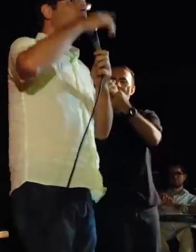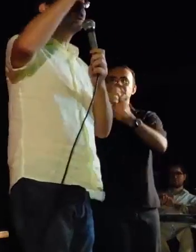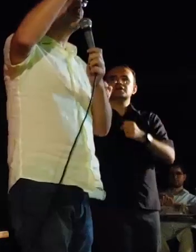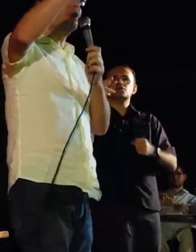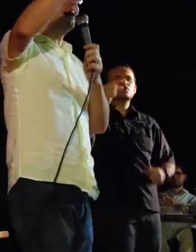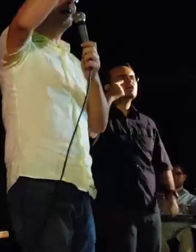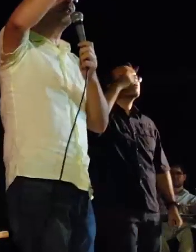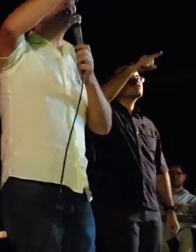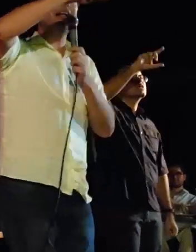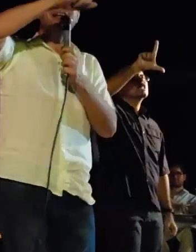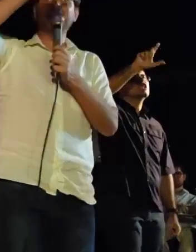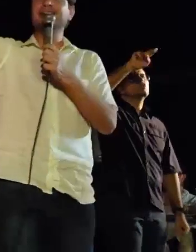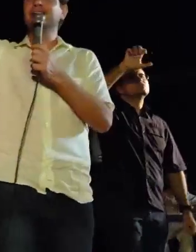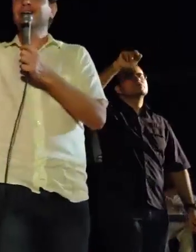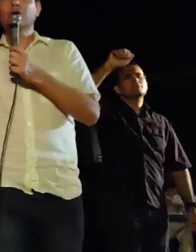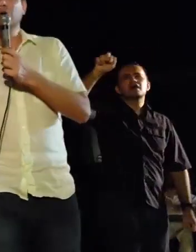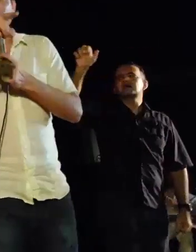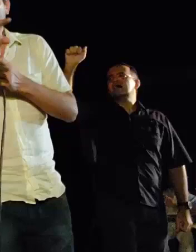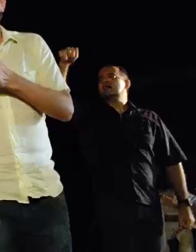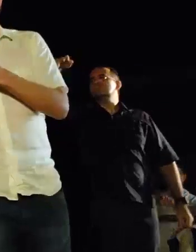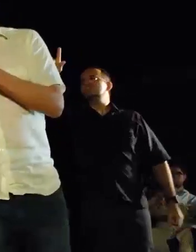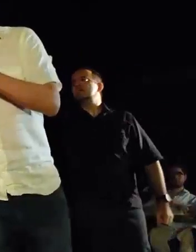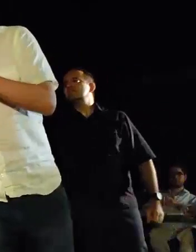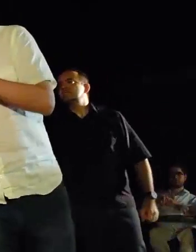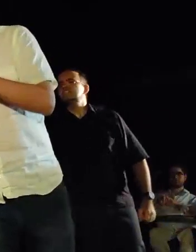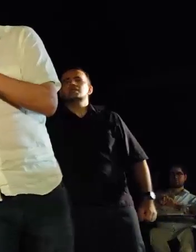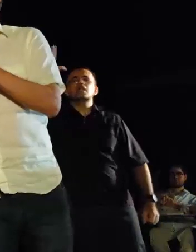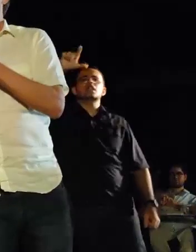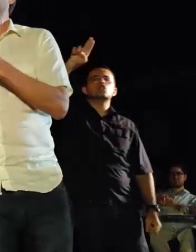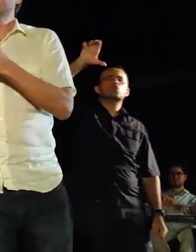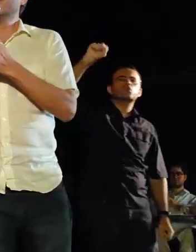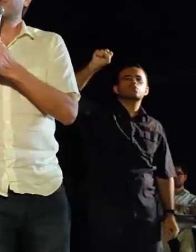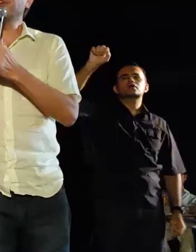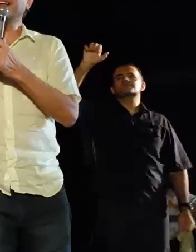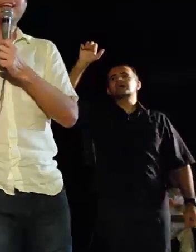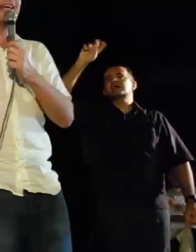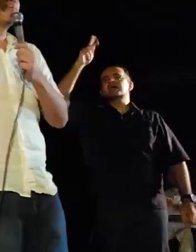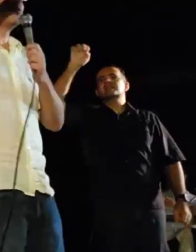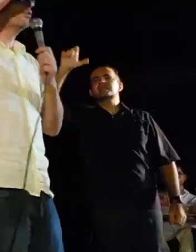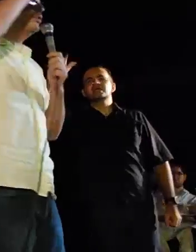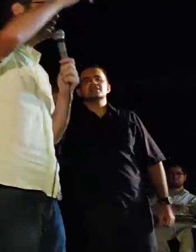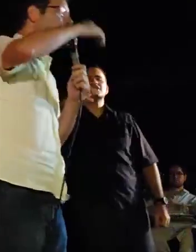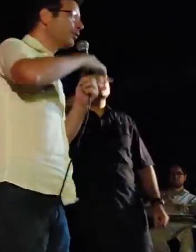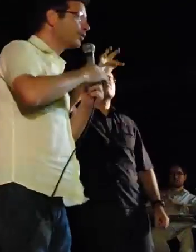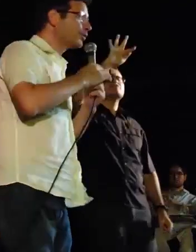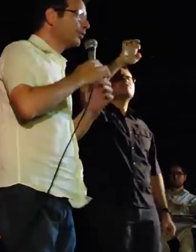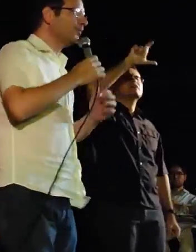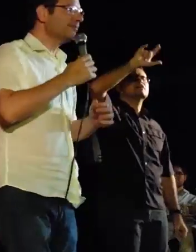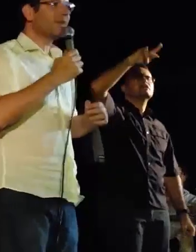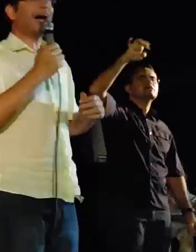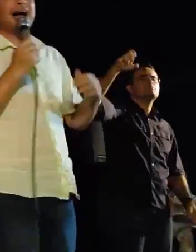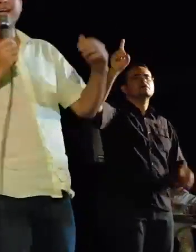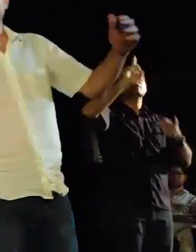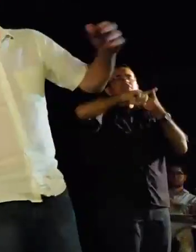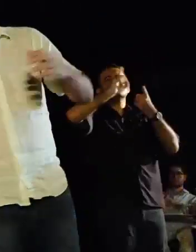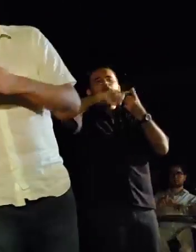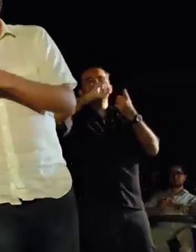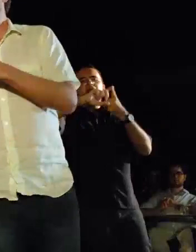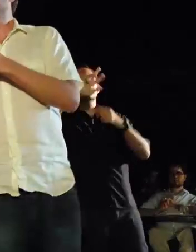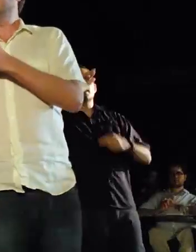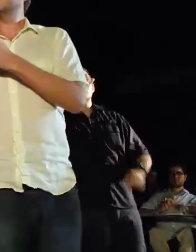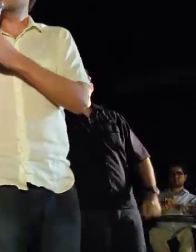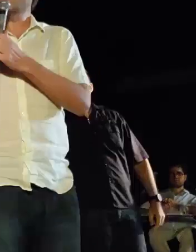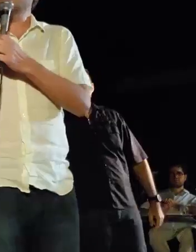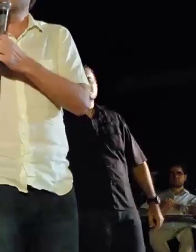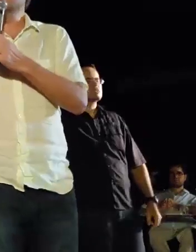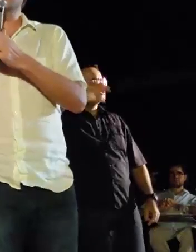a Lucimar, a Angelino, o Lucas, a Helena, o Felipe, o Nildo, a Raíssa,